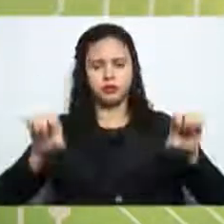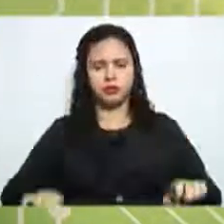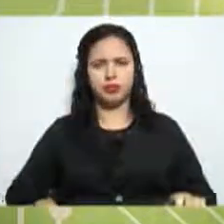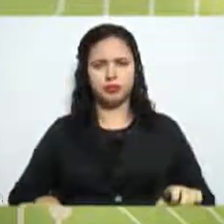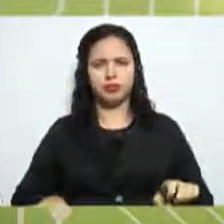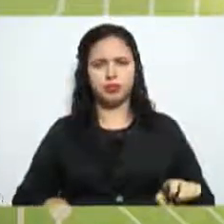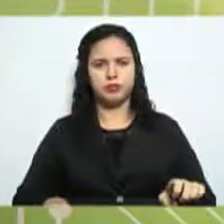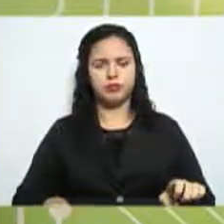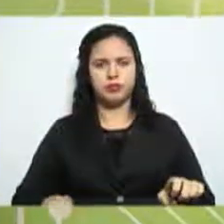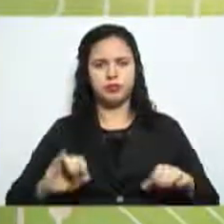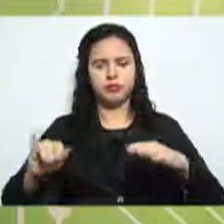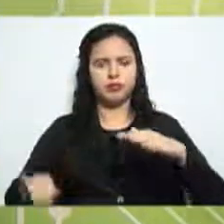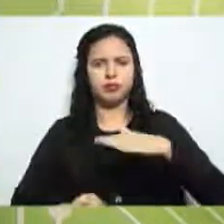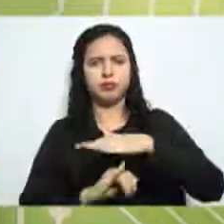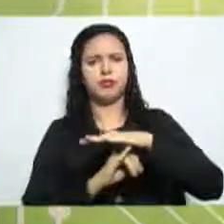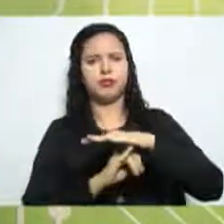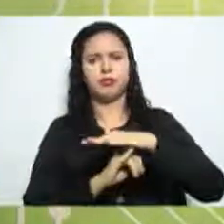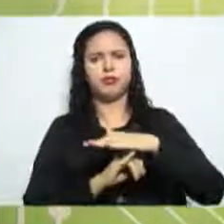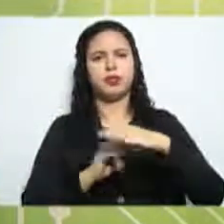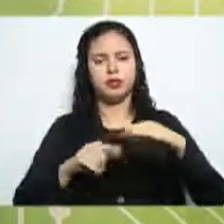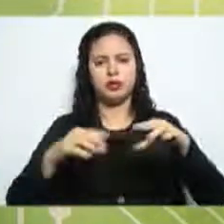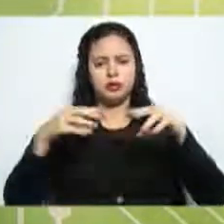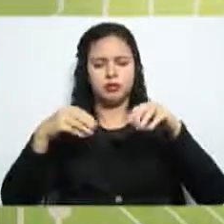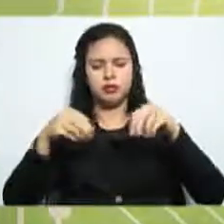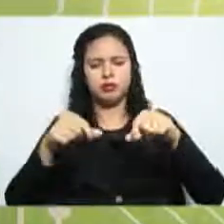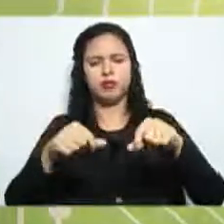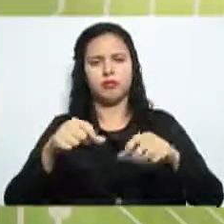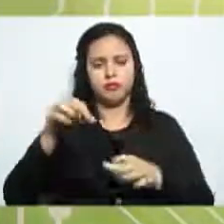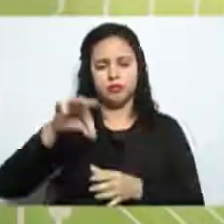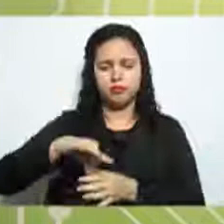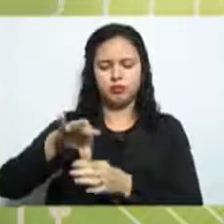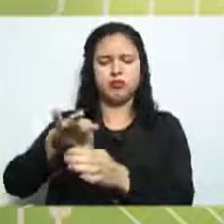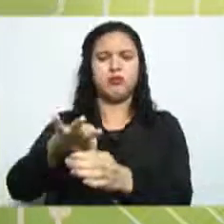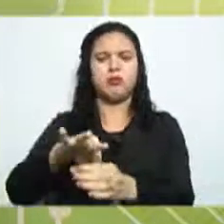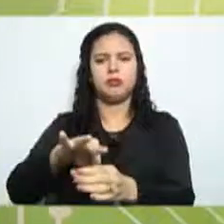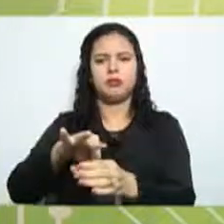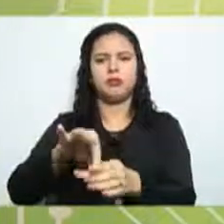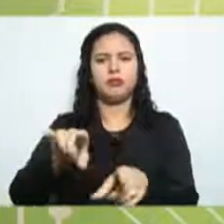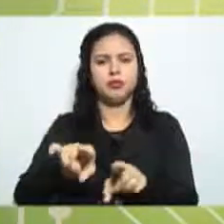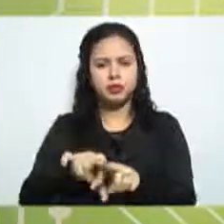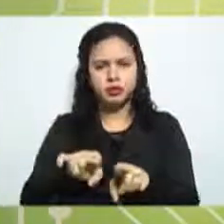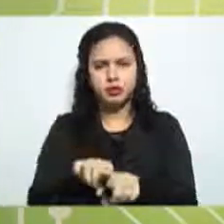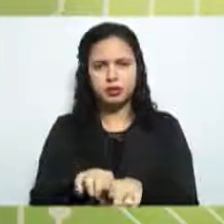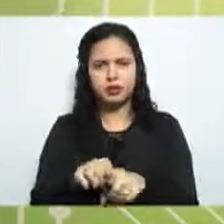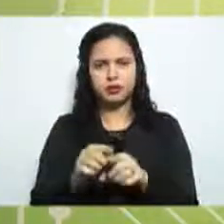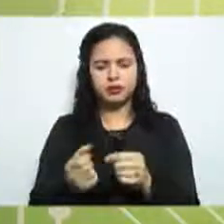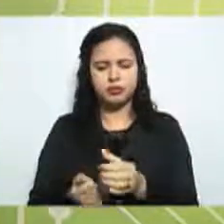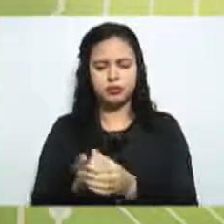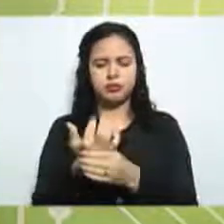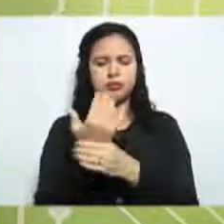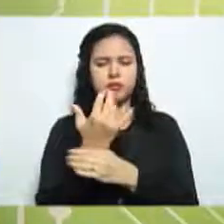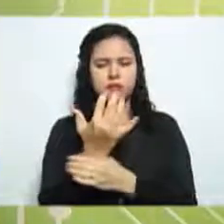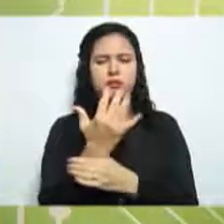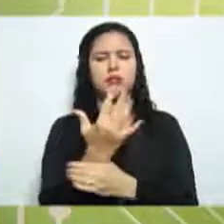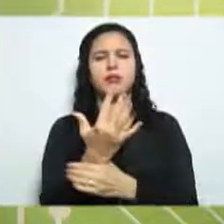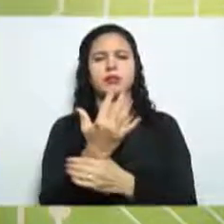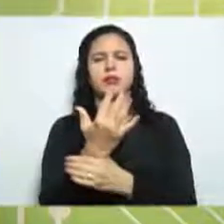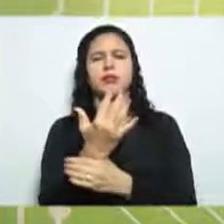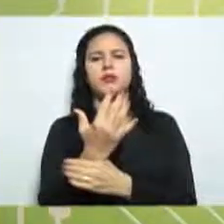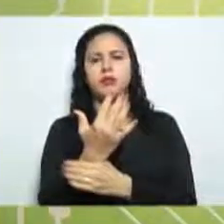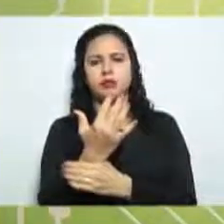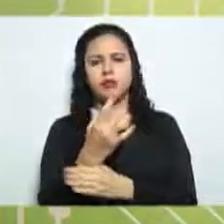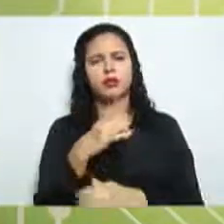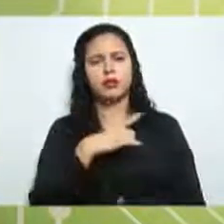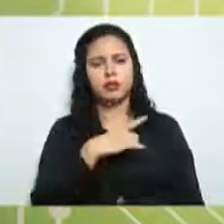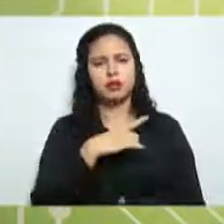de dar acesso a sementes e mudas, inclusive sementes e mudas transgênicas, porque a gente tem os nossos órgãos federais que